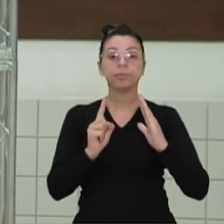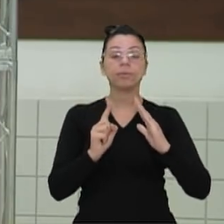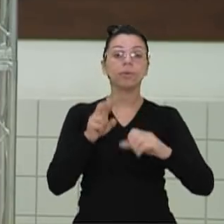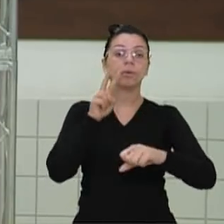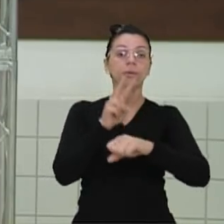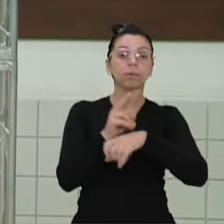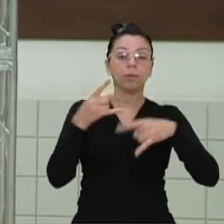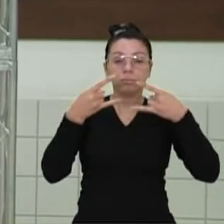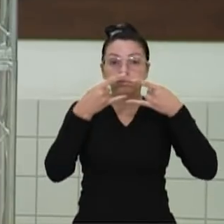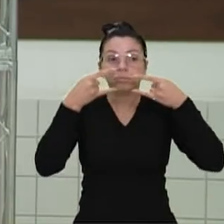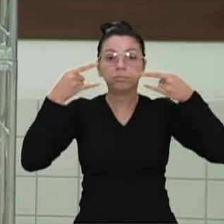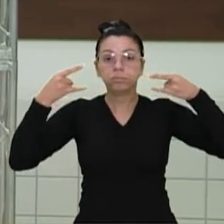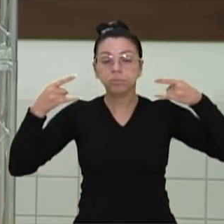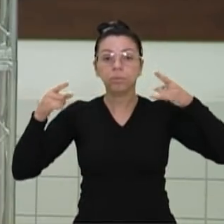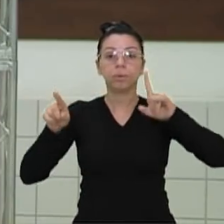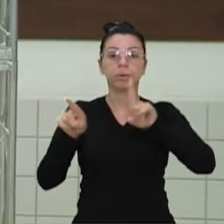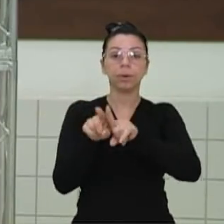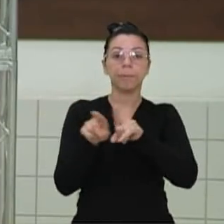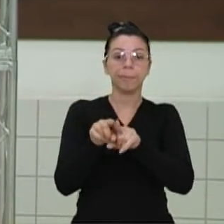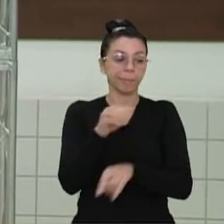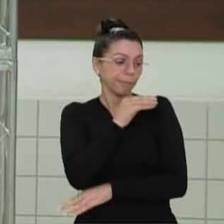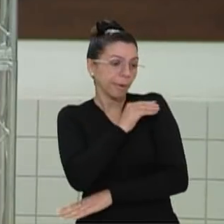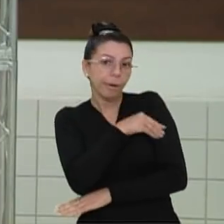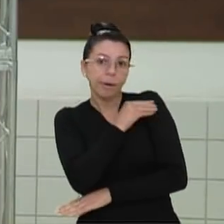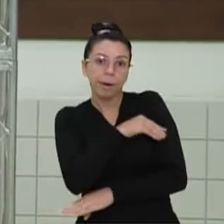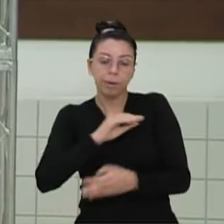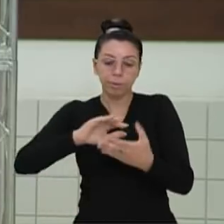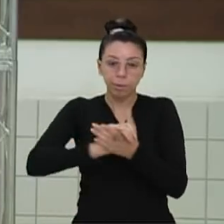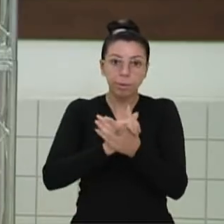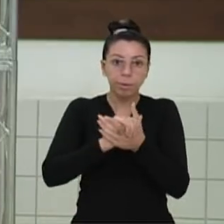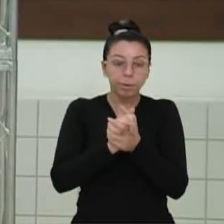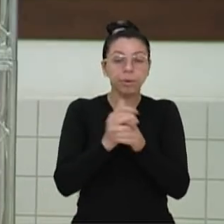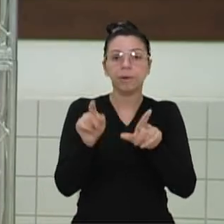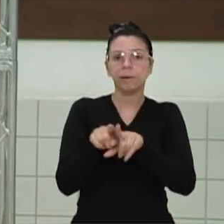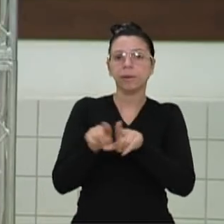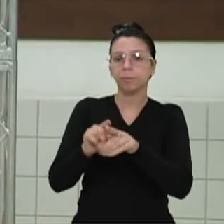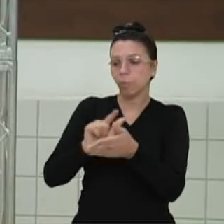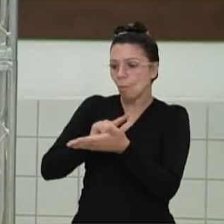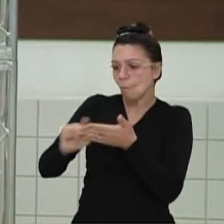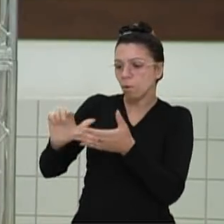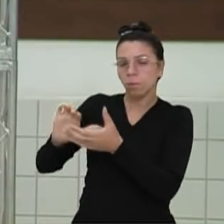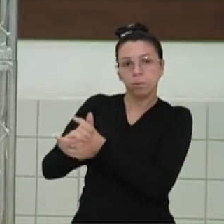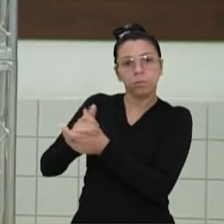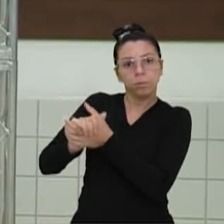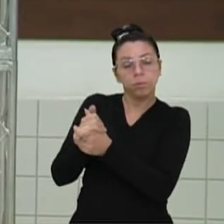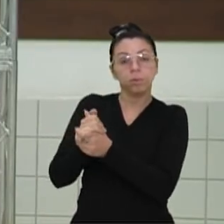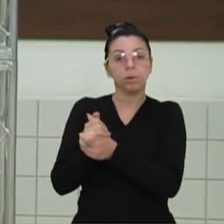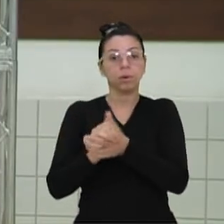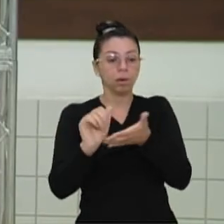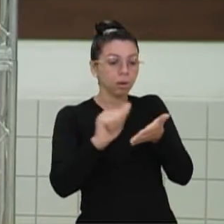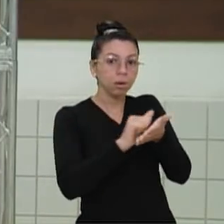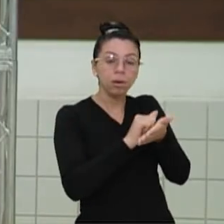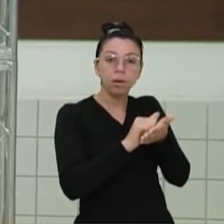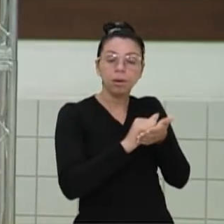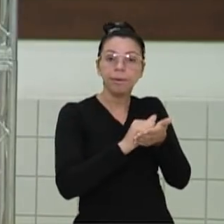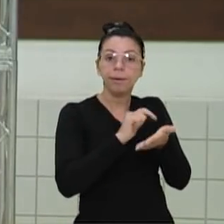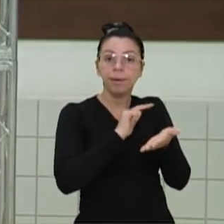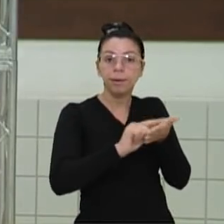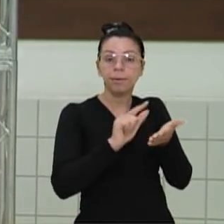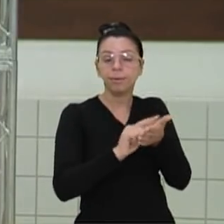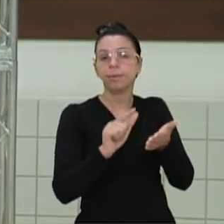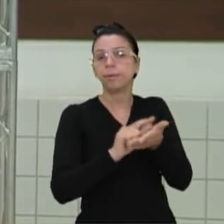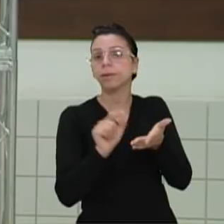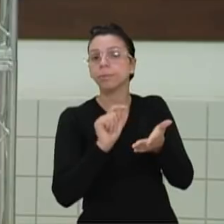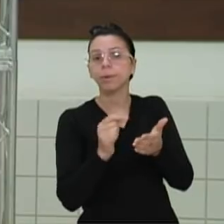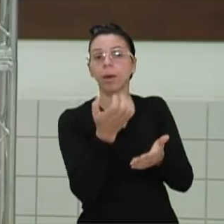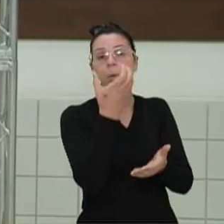Uso de máscara, usar bastante álcool gel, lavar bem as mãos, lavar os alimentos. Você liga aí, dá dica